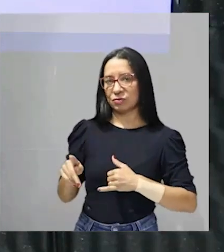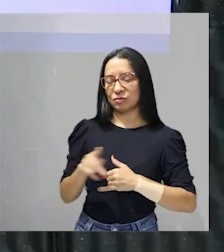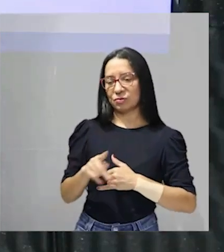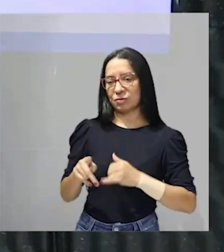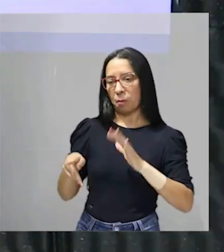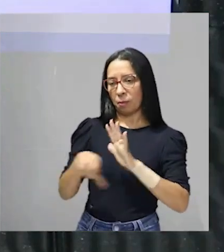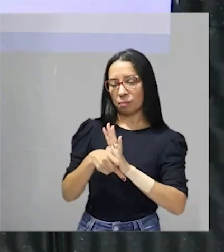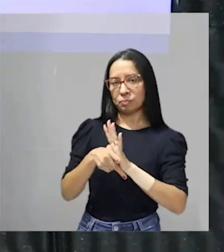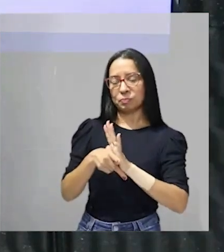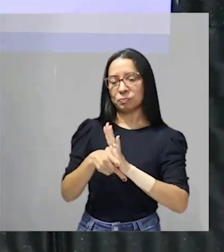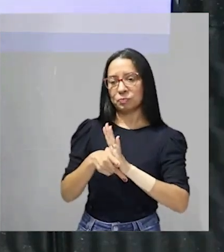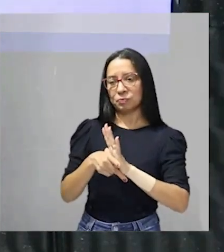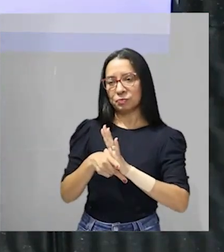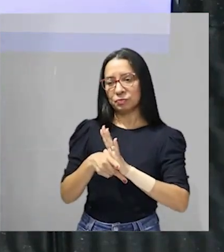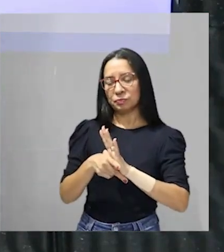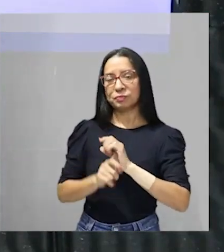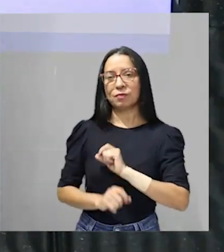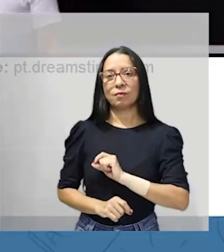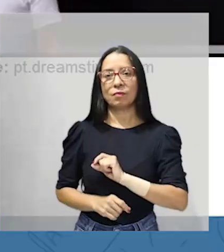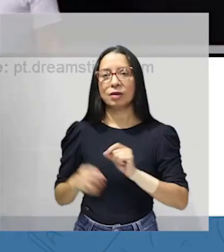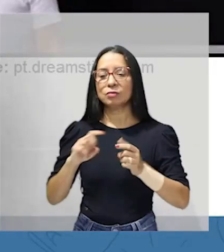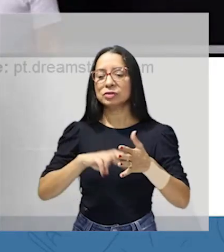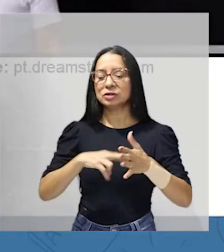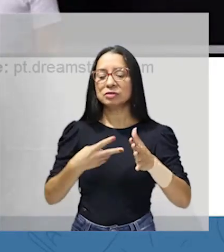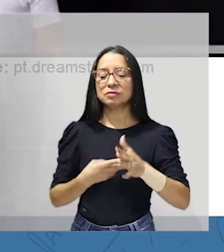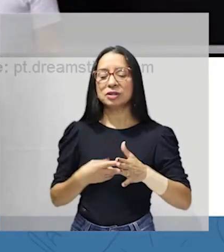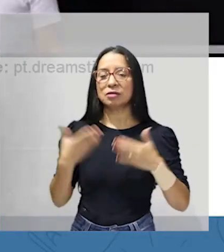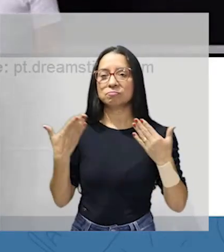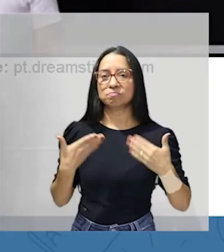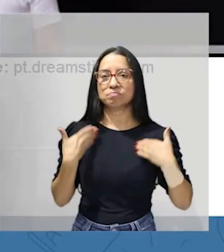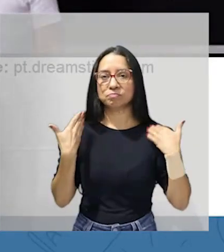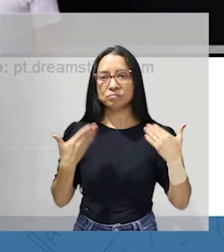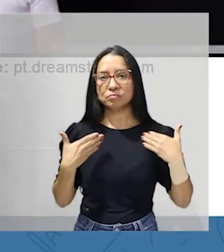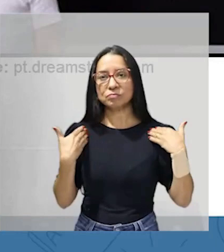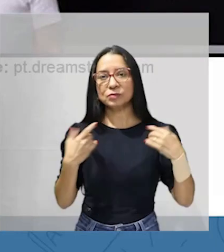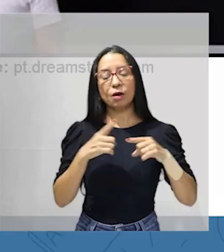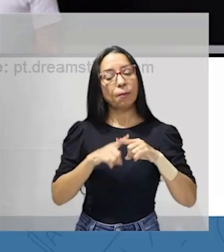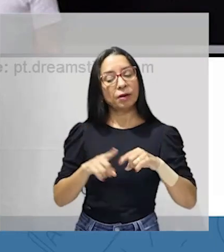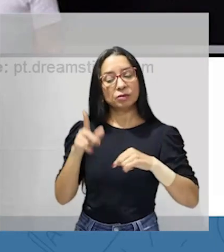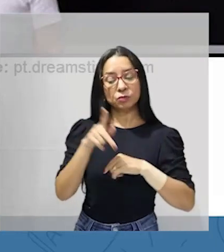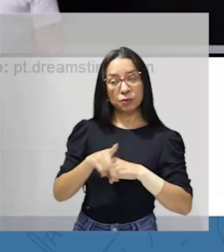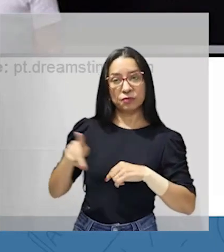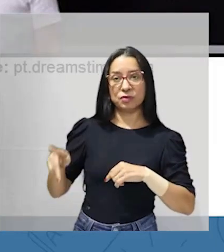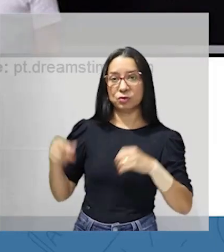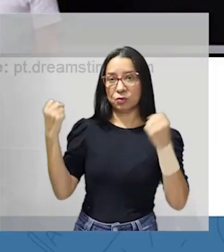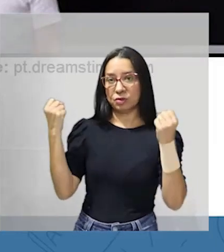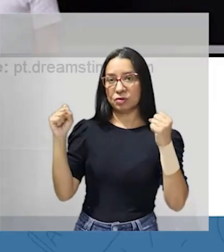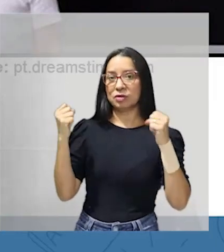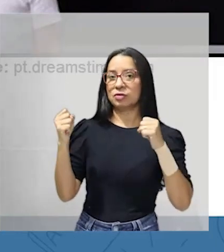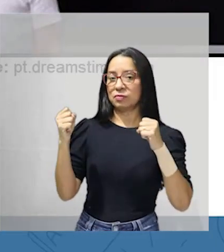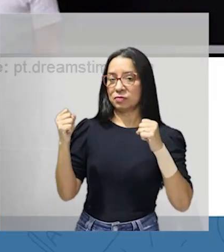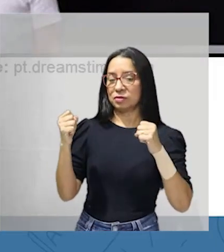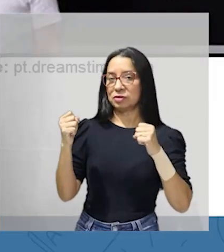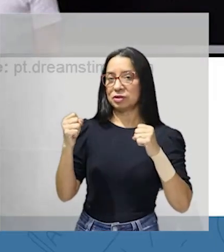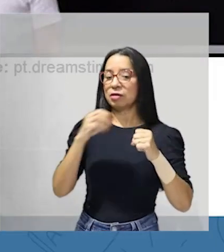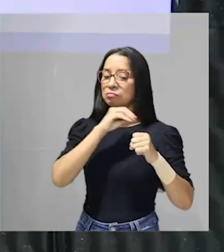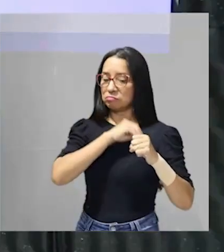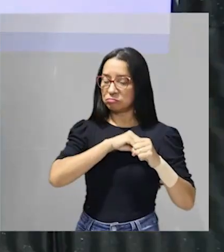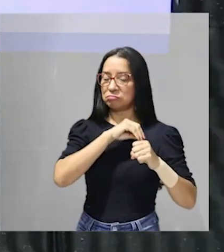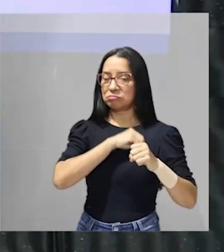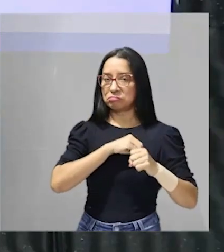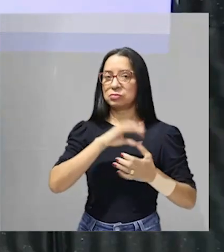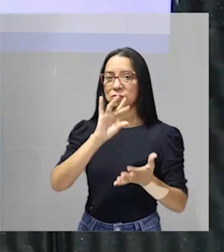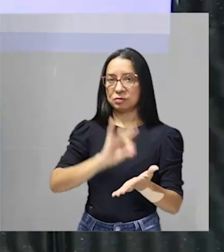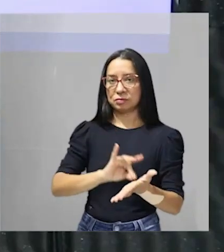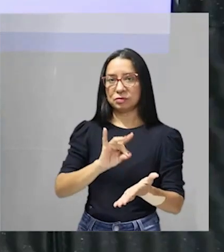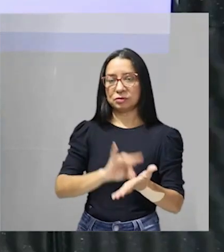uma certa encenação com sentido de divertimento mas aqui a minha é o meu ganhar pão mesmo de verdade